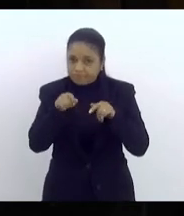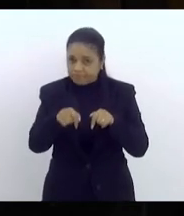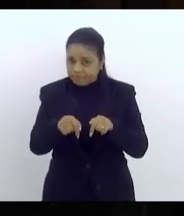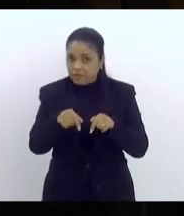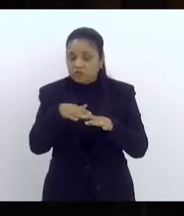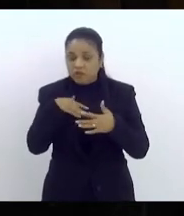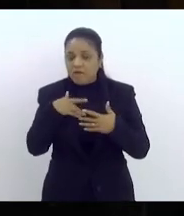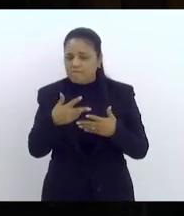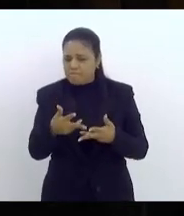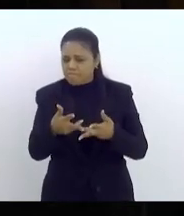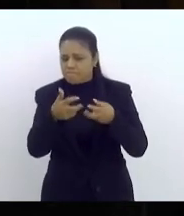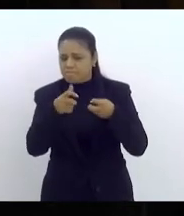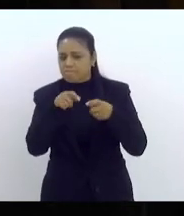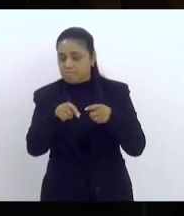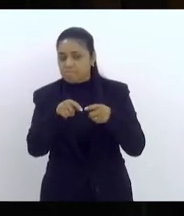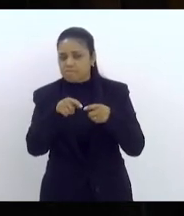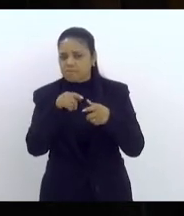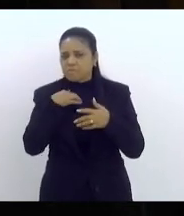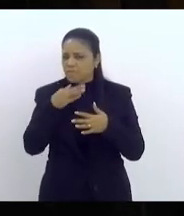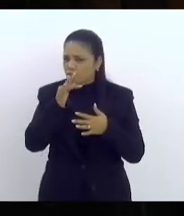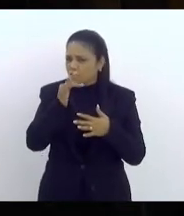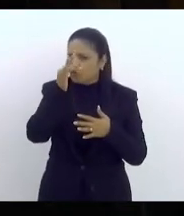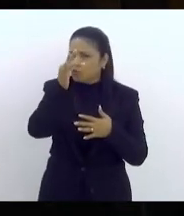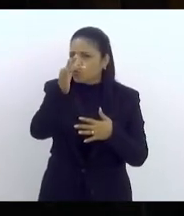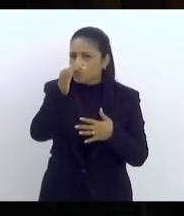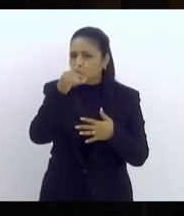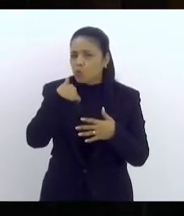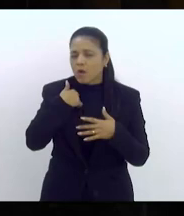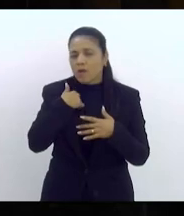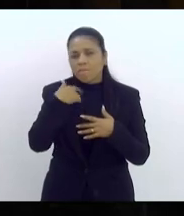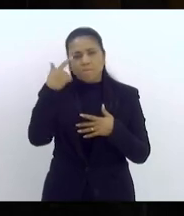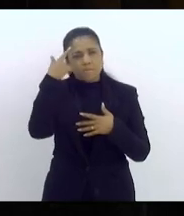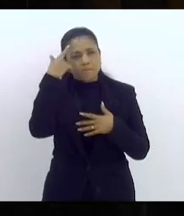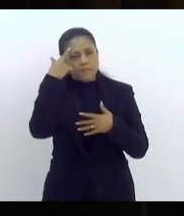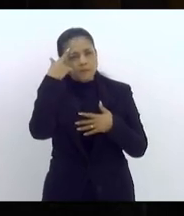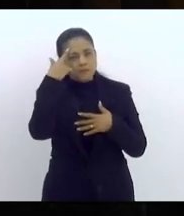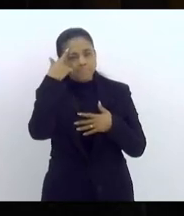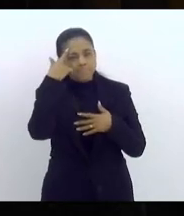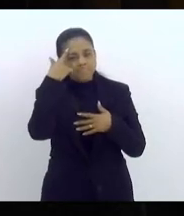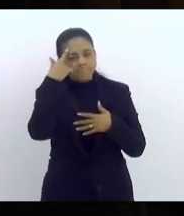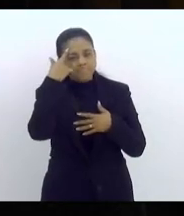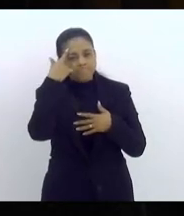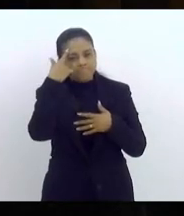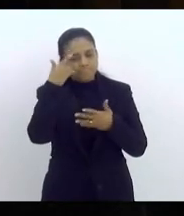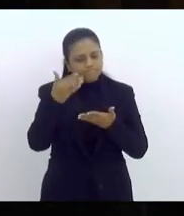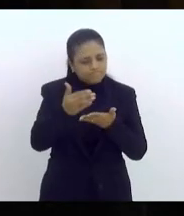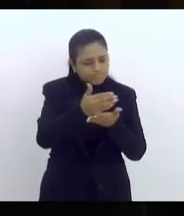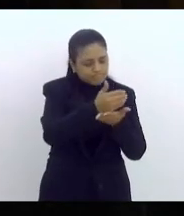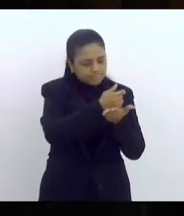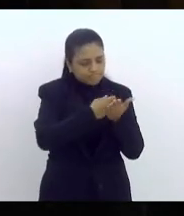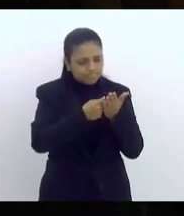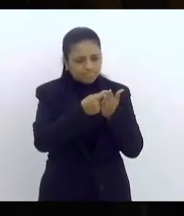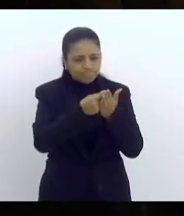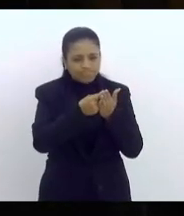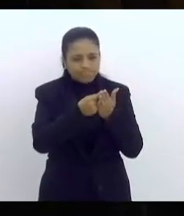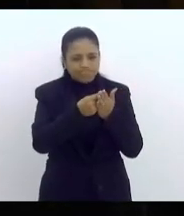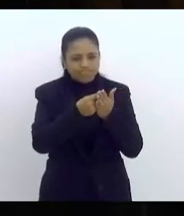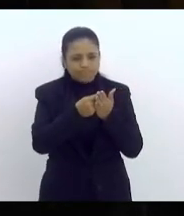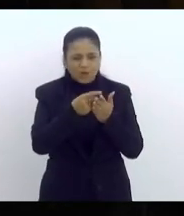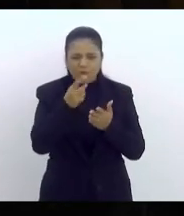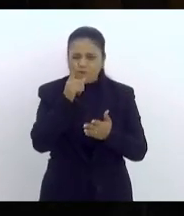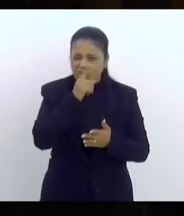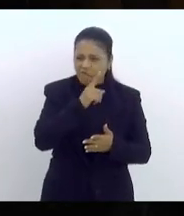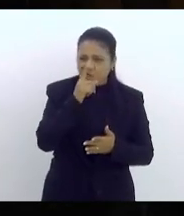vislumbra para o futuro e de forma não correta no meu modo de entender